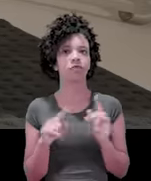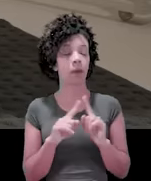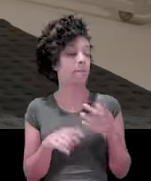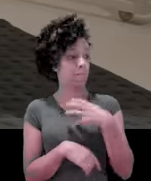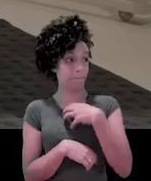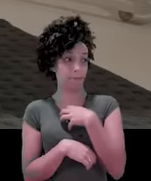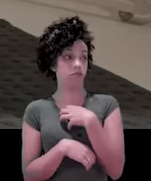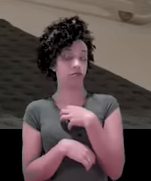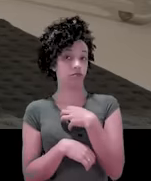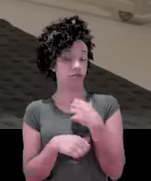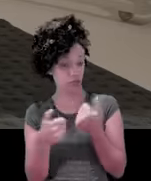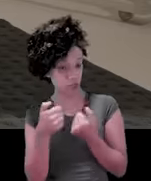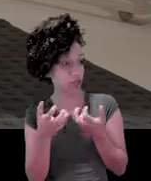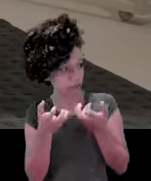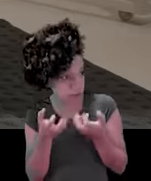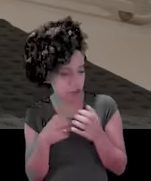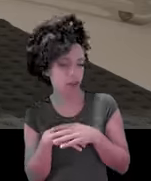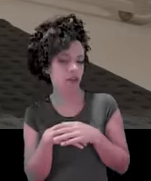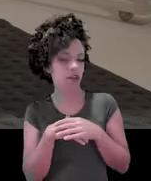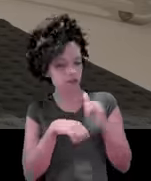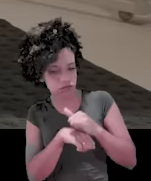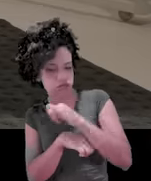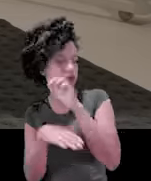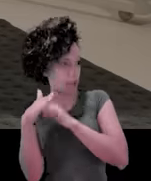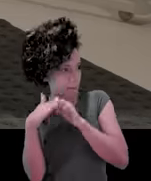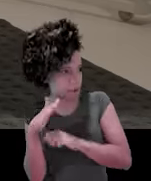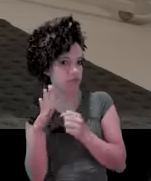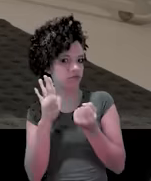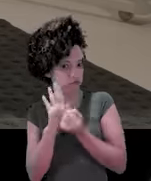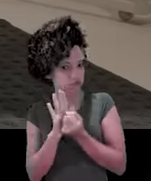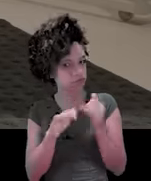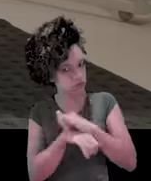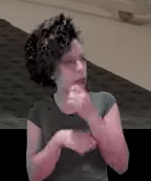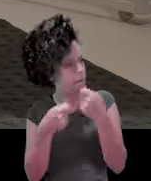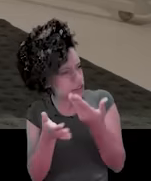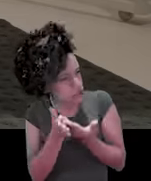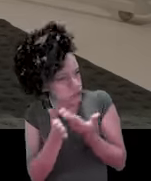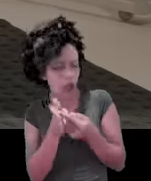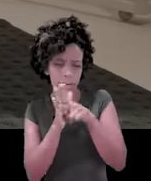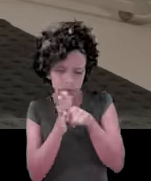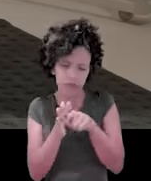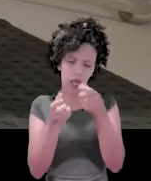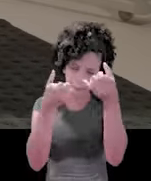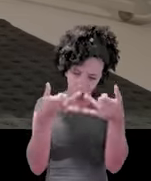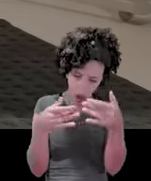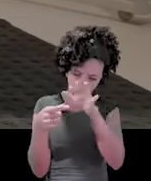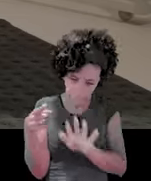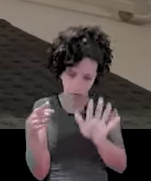meu estilo aquela acha o tipo de piloto que quer ir para uma linha aérea ele precisa estudar um pouco mais o equipamento